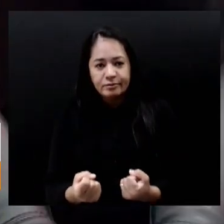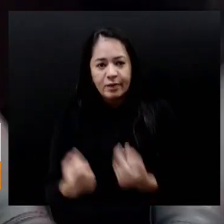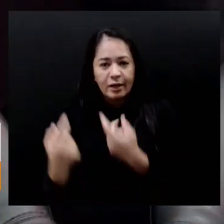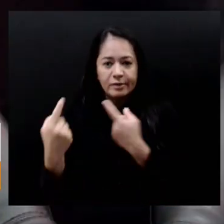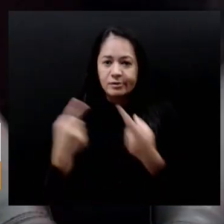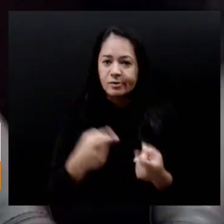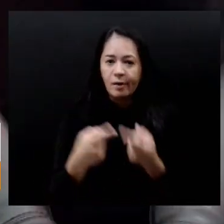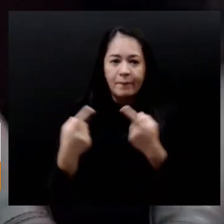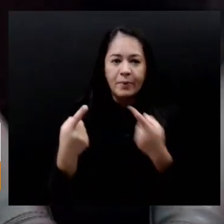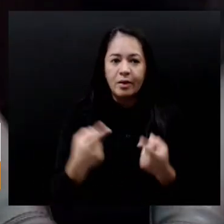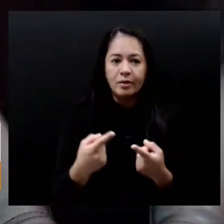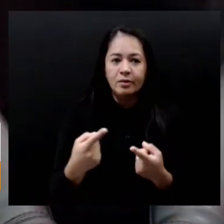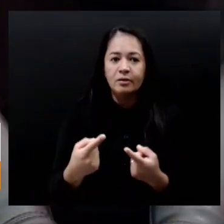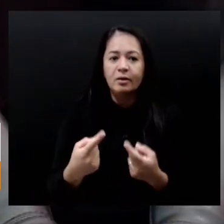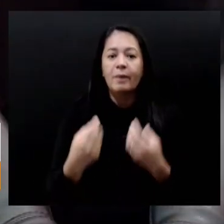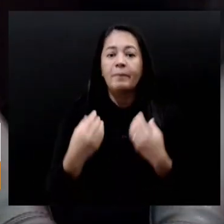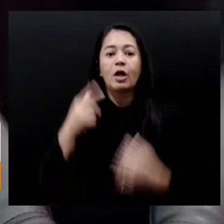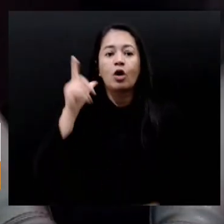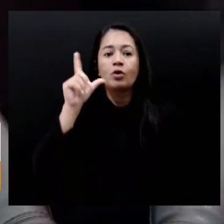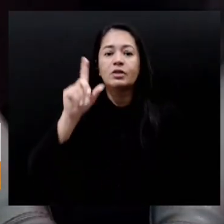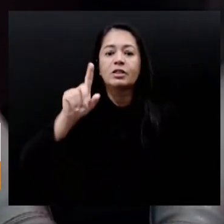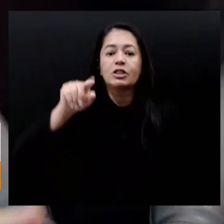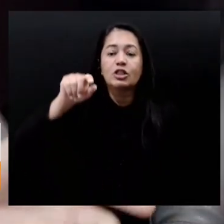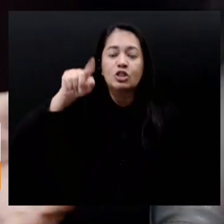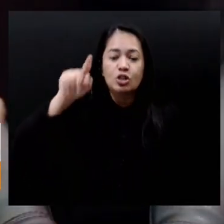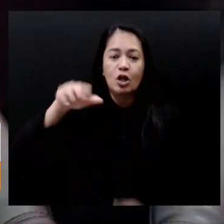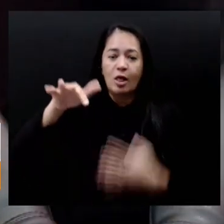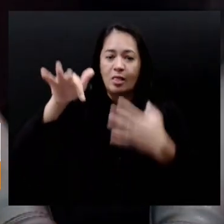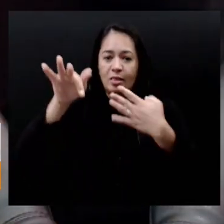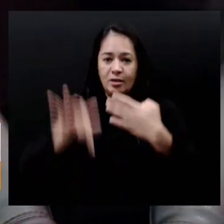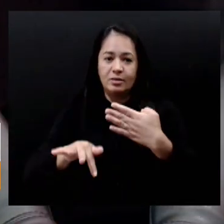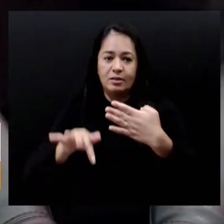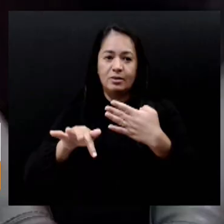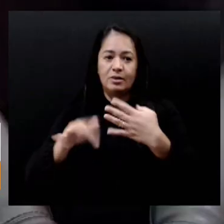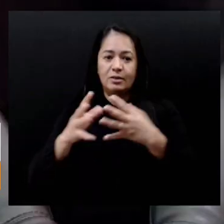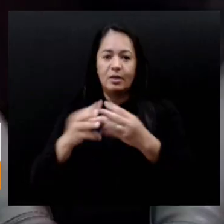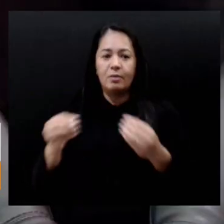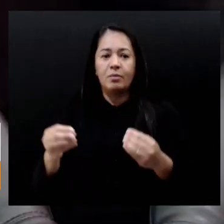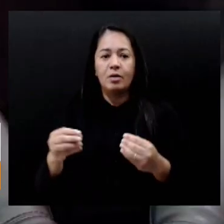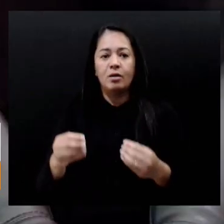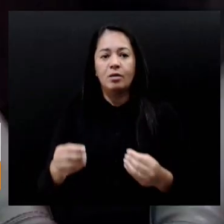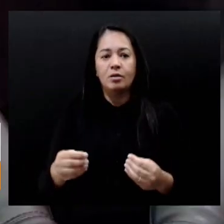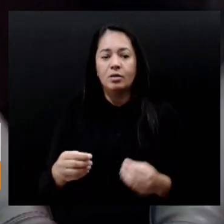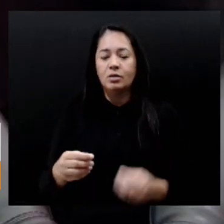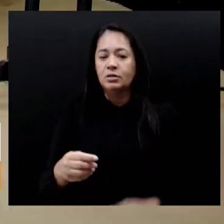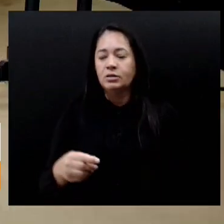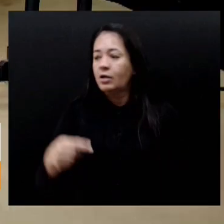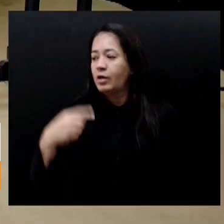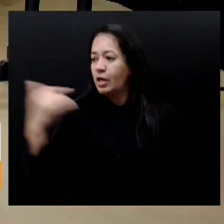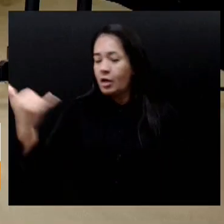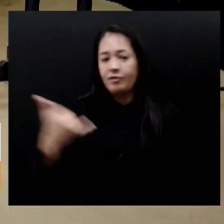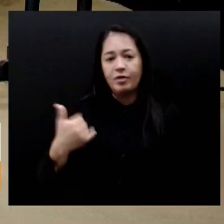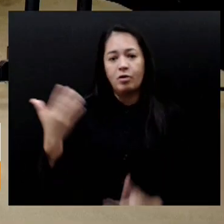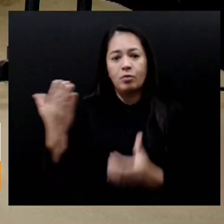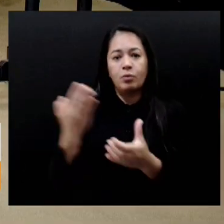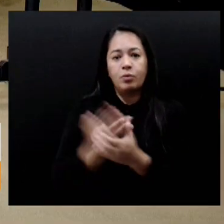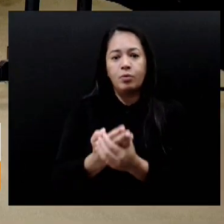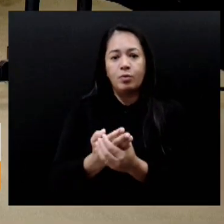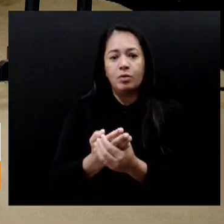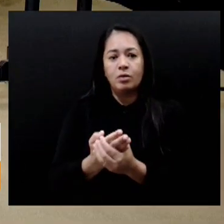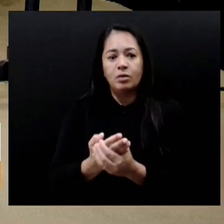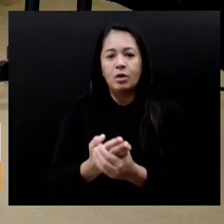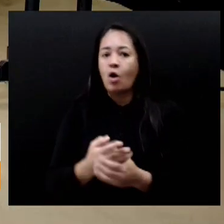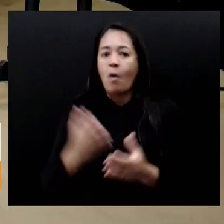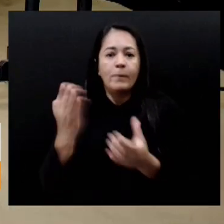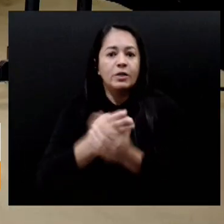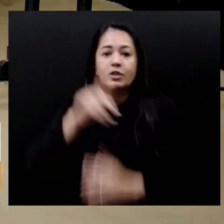denúncia para conseguir só na sentença absolvê-lo desse mal injusto grave. Não, falou que é processar. Processo é um direito, eu posso processar Claro. se eu me sinto bem. É assim,